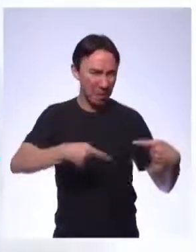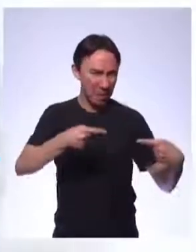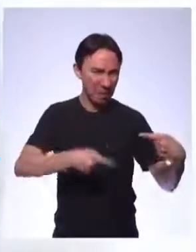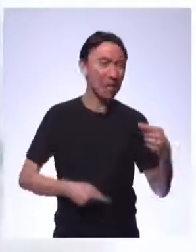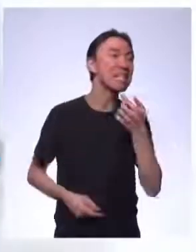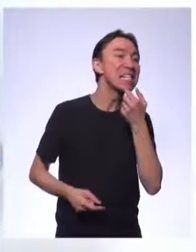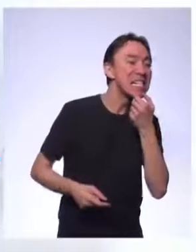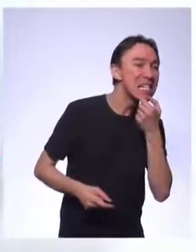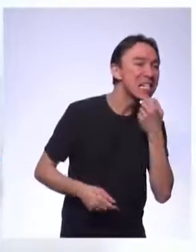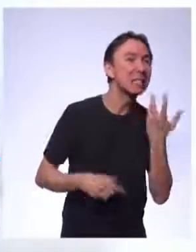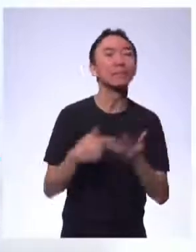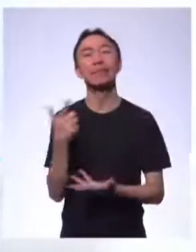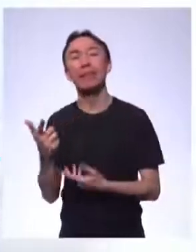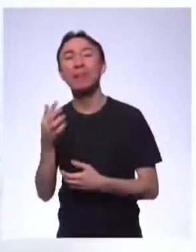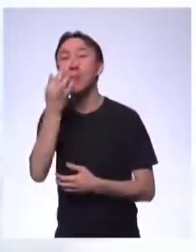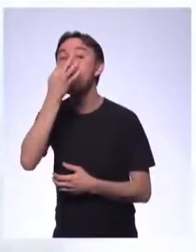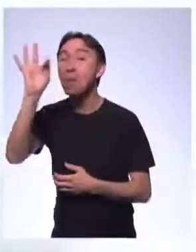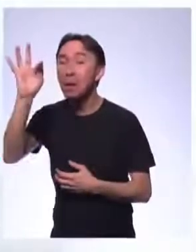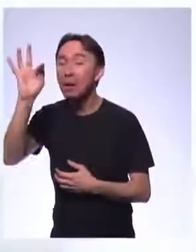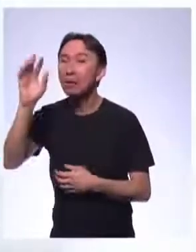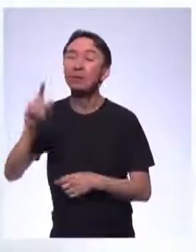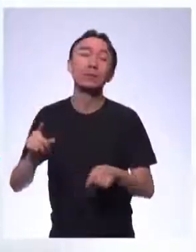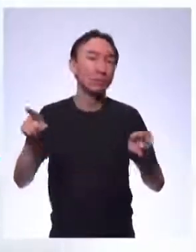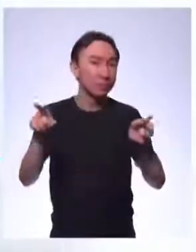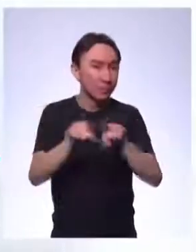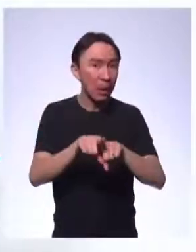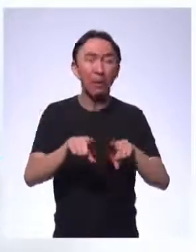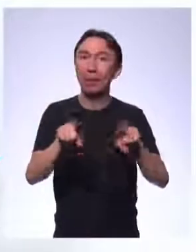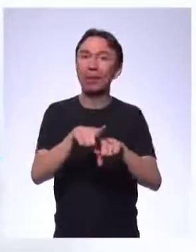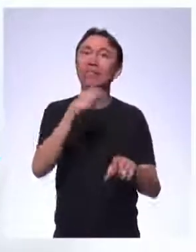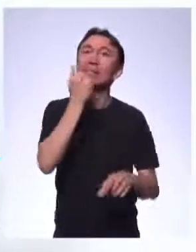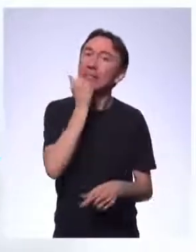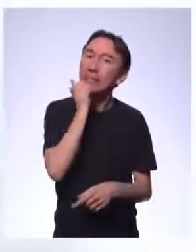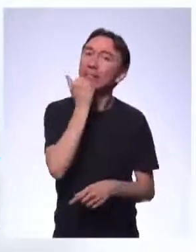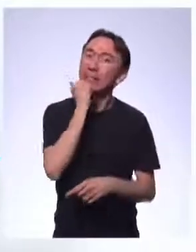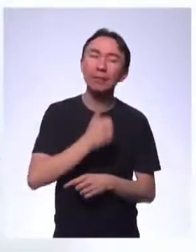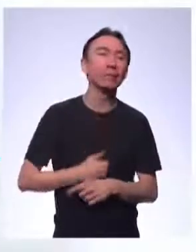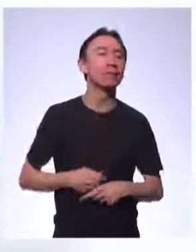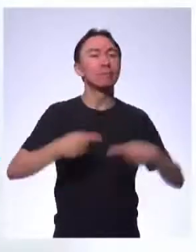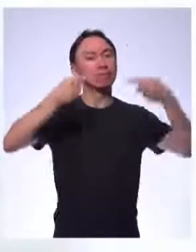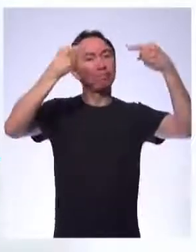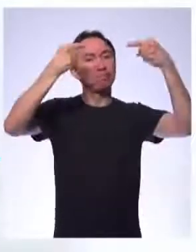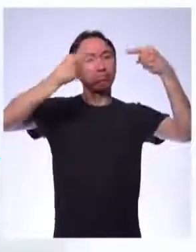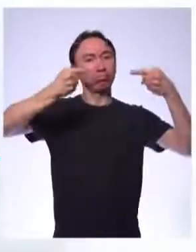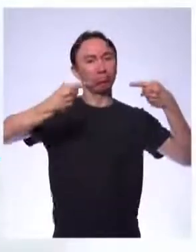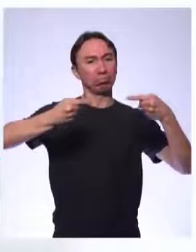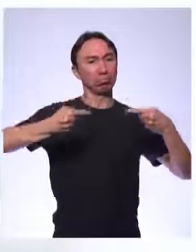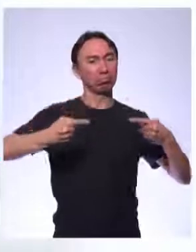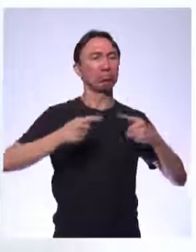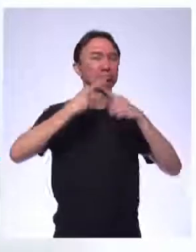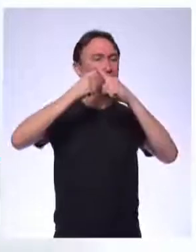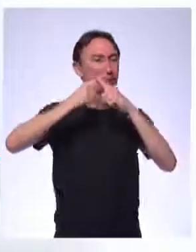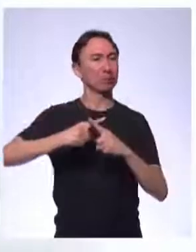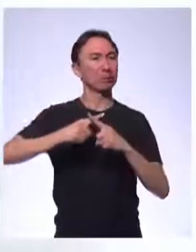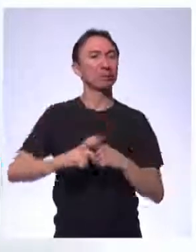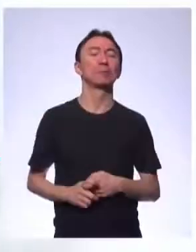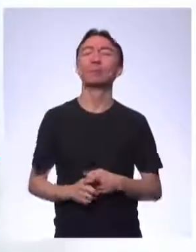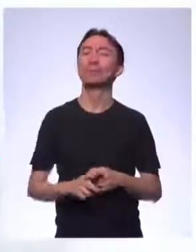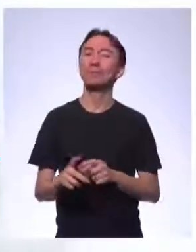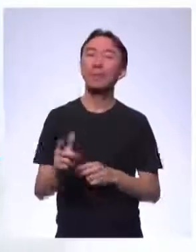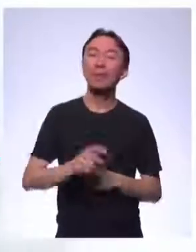né? Então, na ciência não seria muito diferente, tá bom? O Louis Pasteur, ele trabalhou